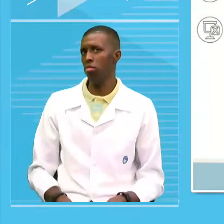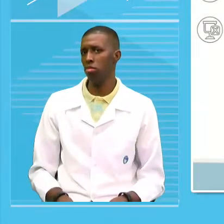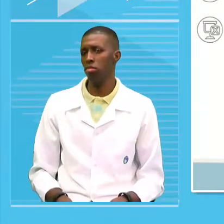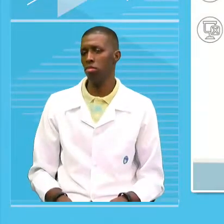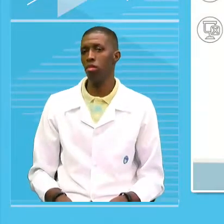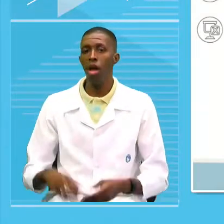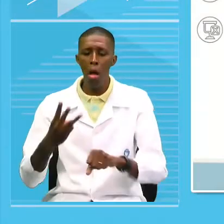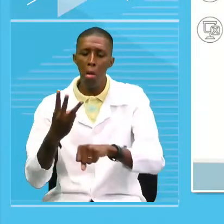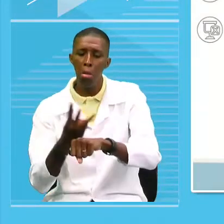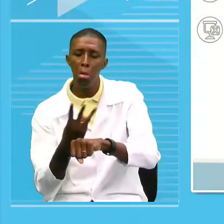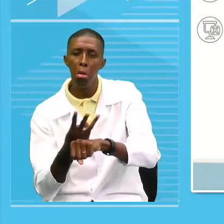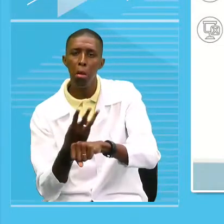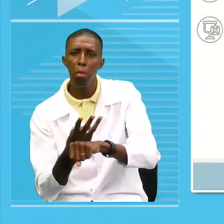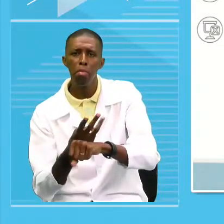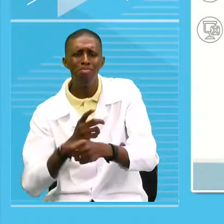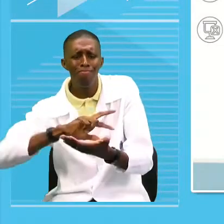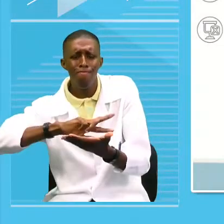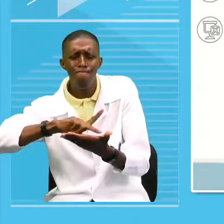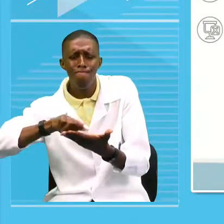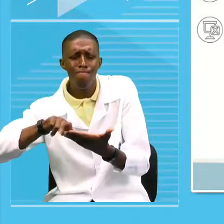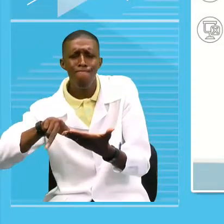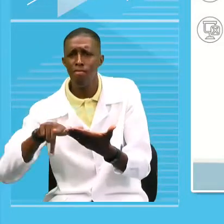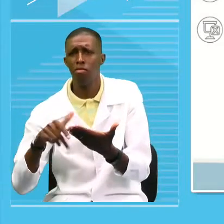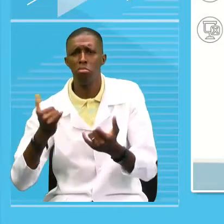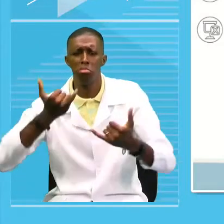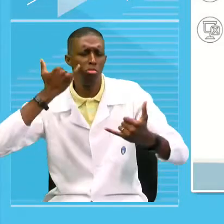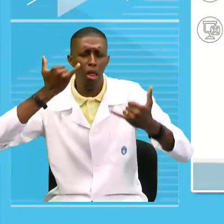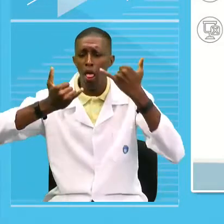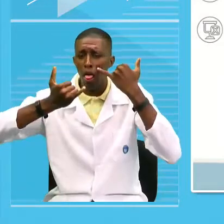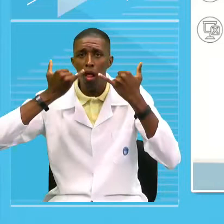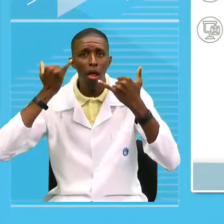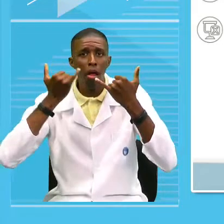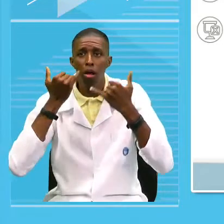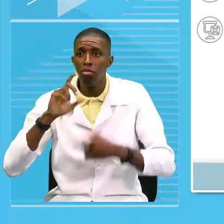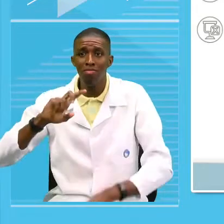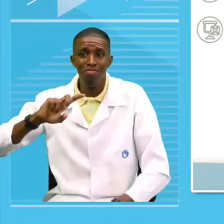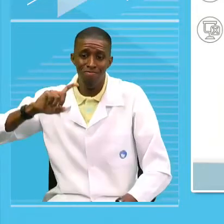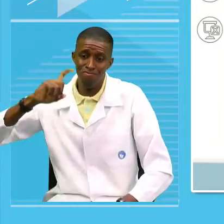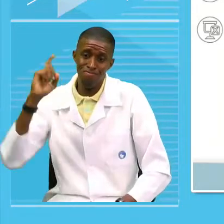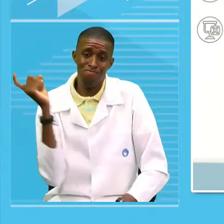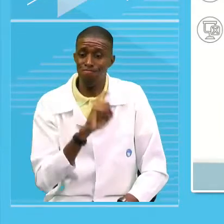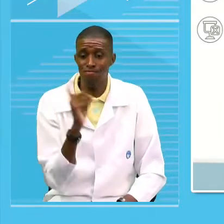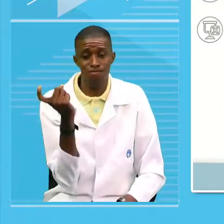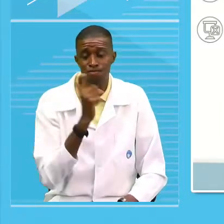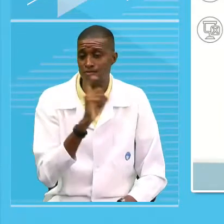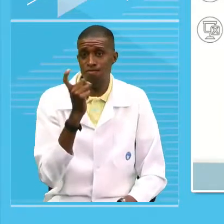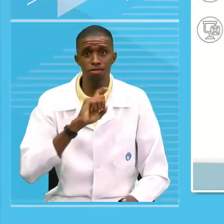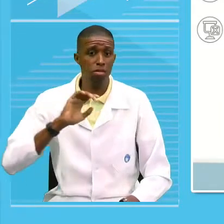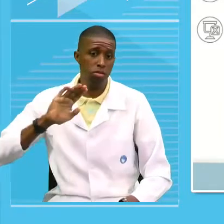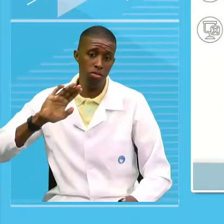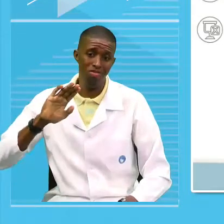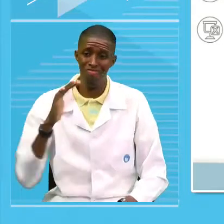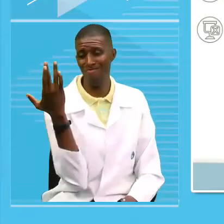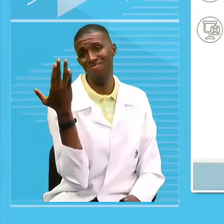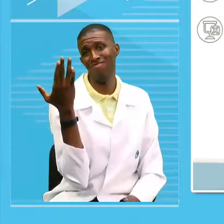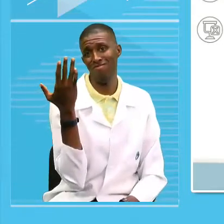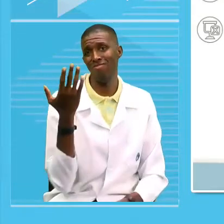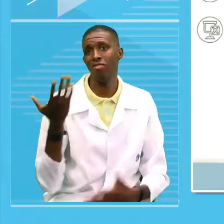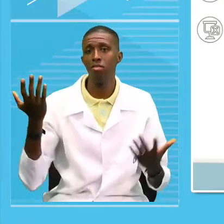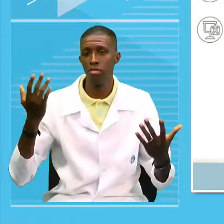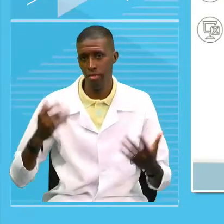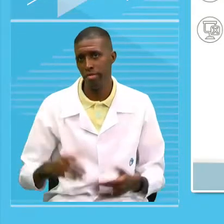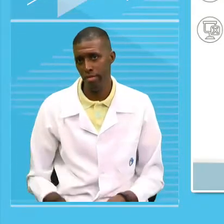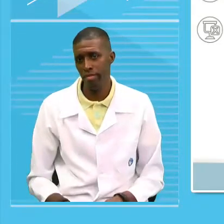quando nós estávamos ainda no auge né da pandemia e existia muita falta de